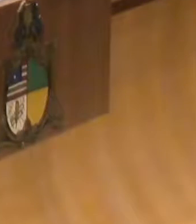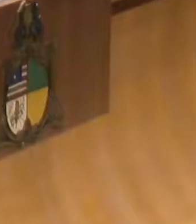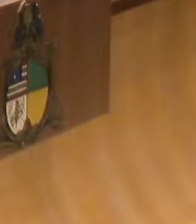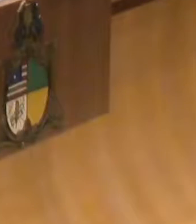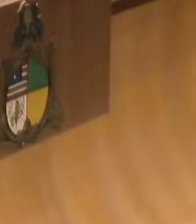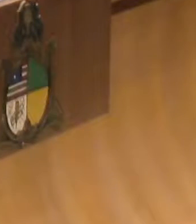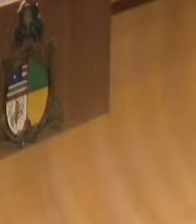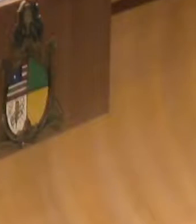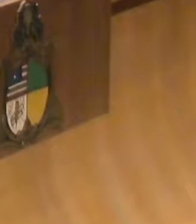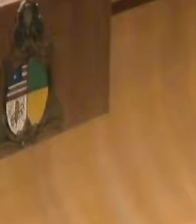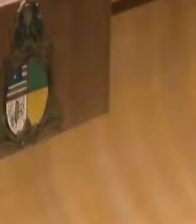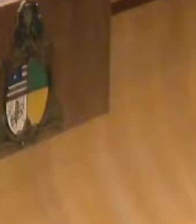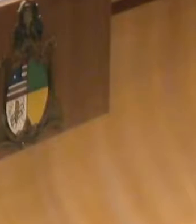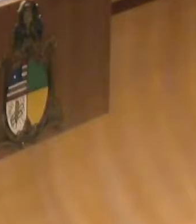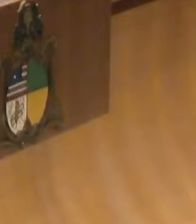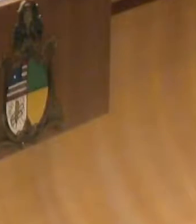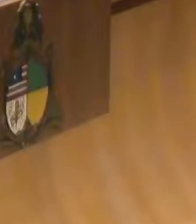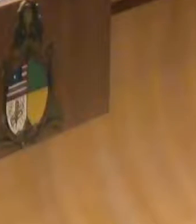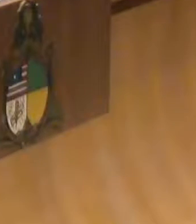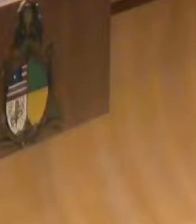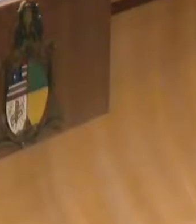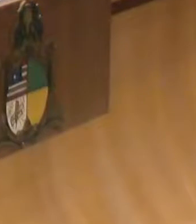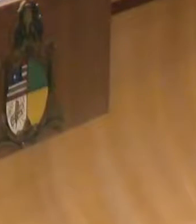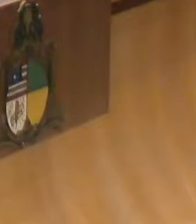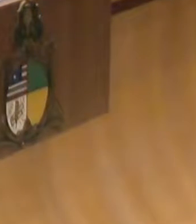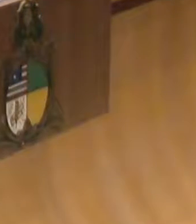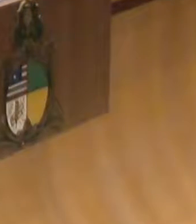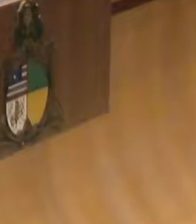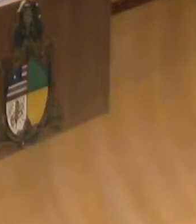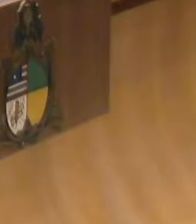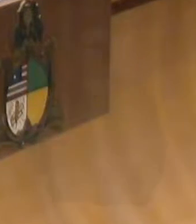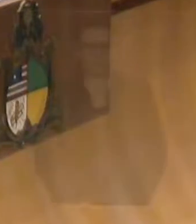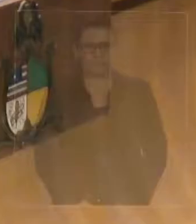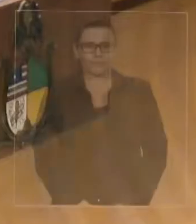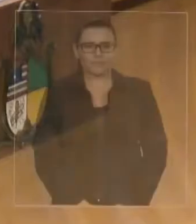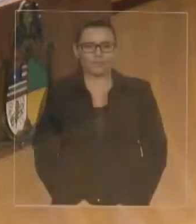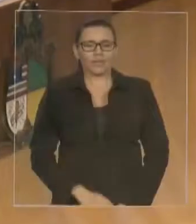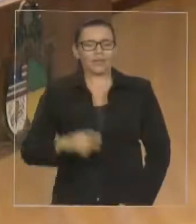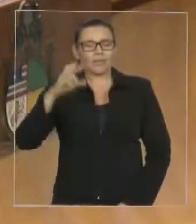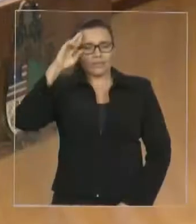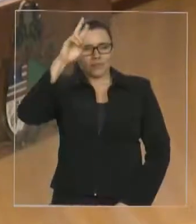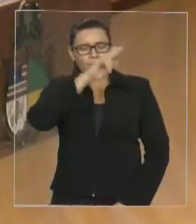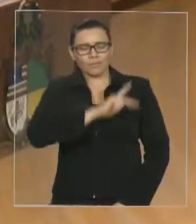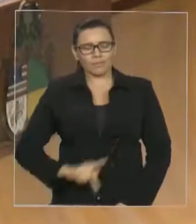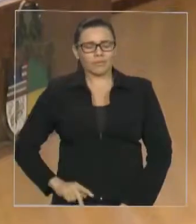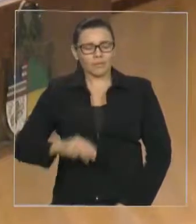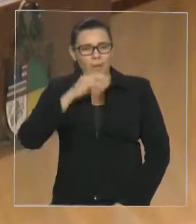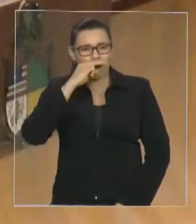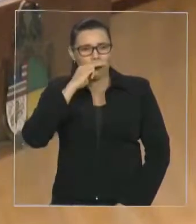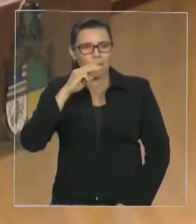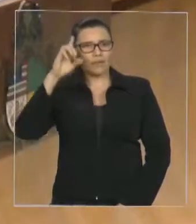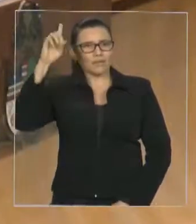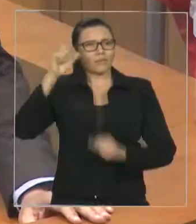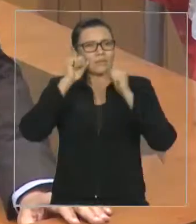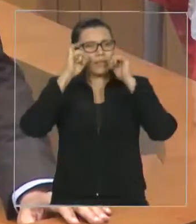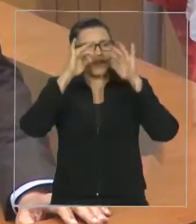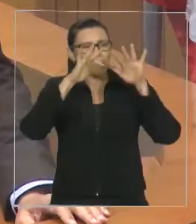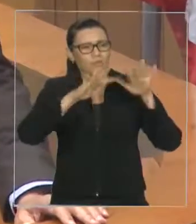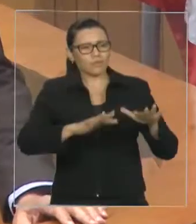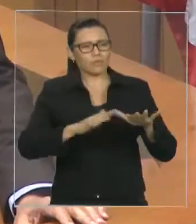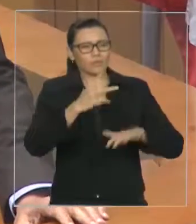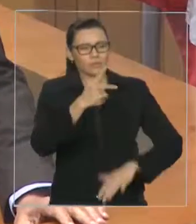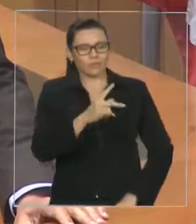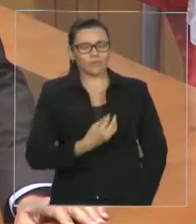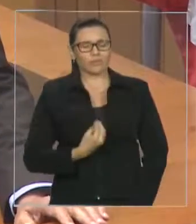Senhor presidente Humberto Coutinho, que Deus sempre tenha abençoado e continuará a